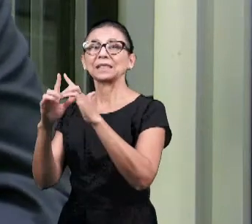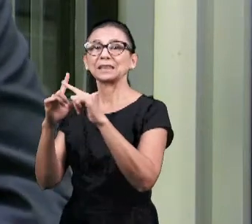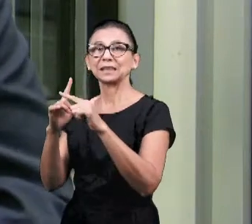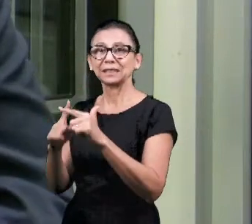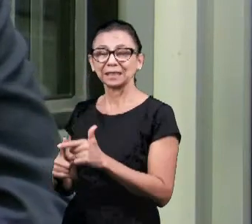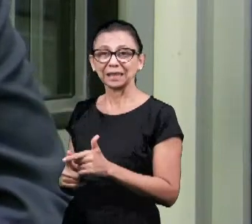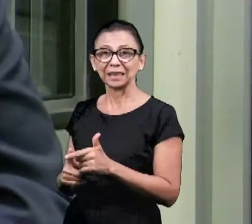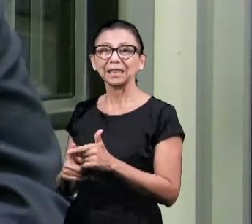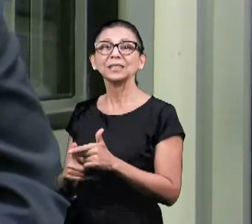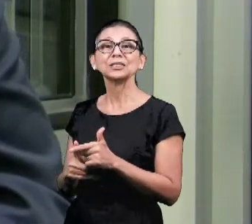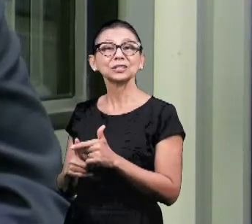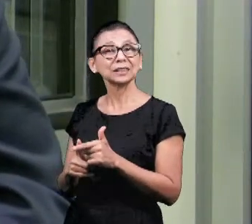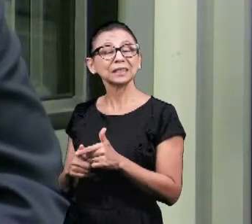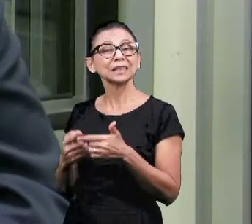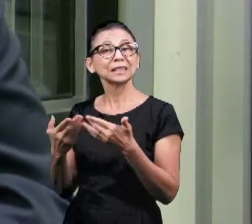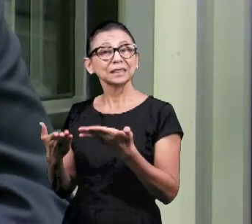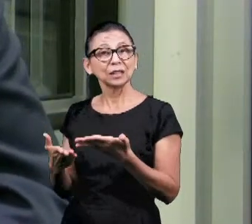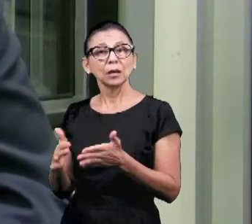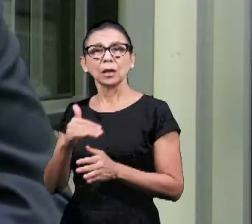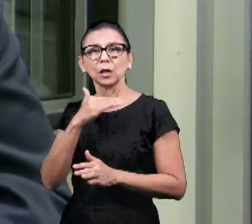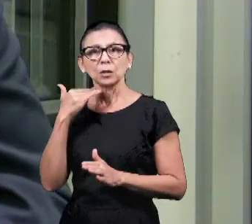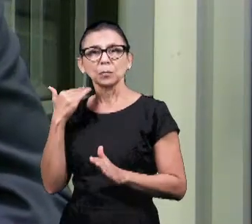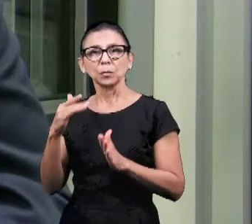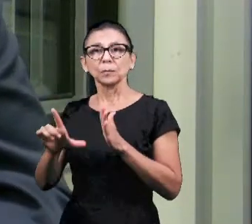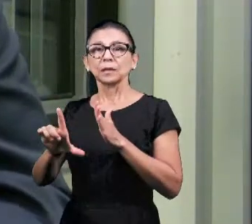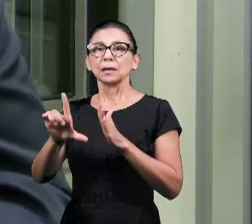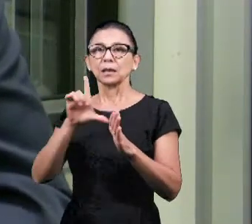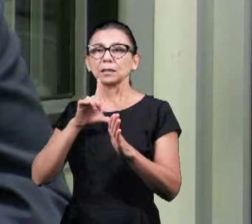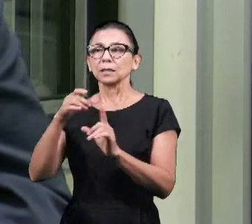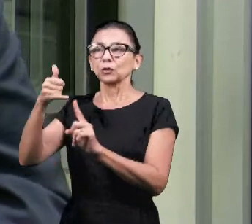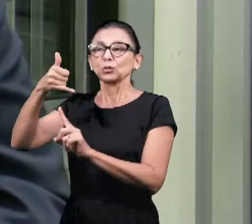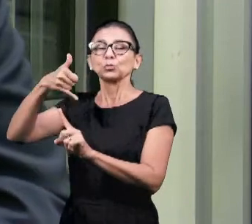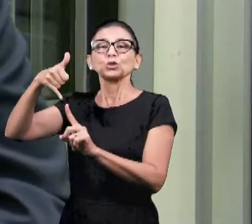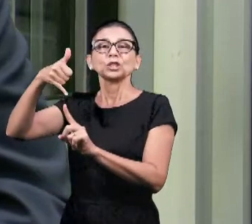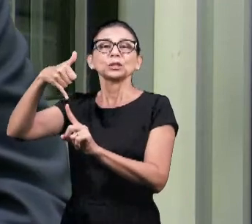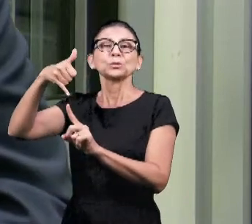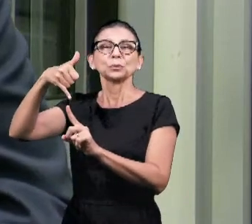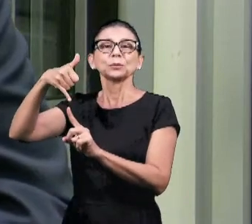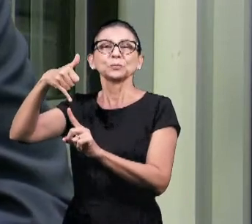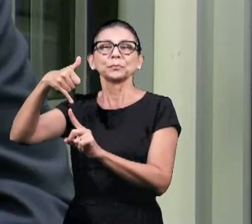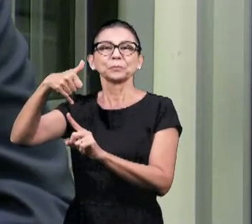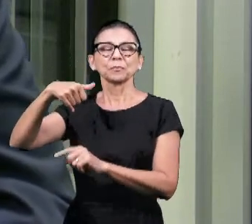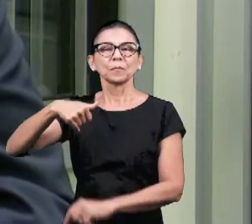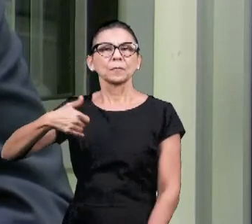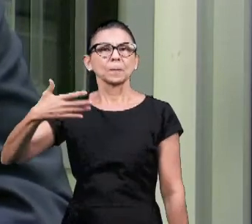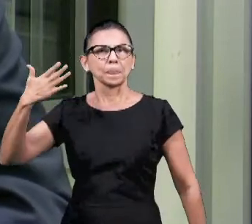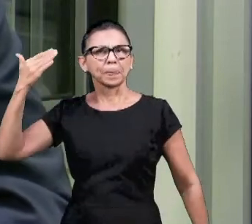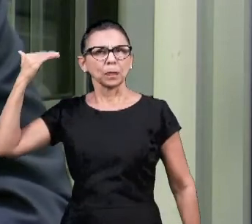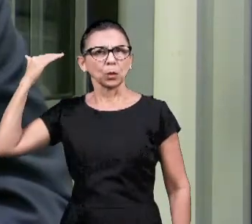estava ungido ao ministério da palavra. Olha que maravilha. Naquela época ainda se levantava